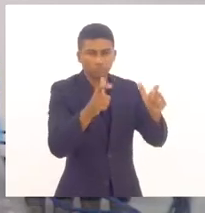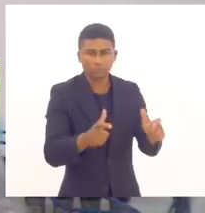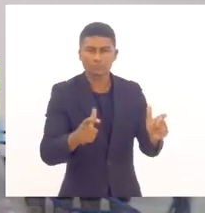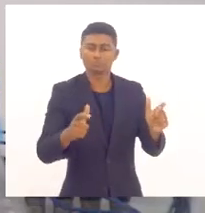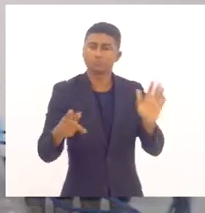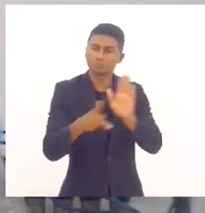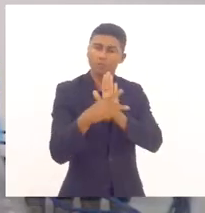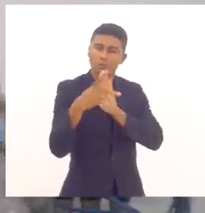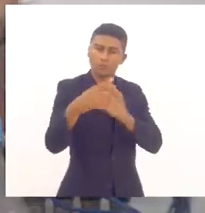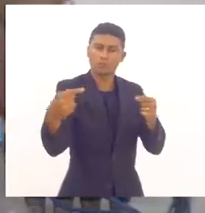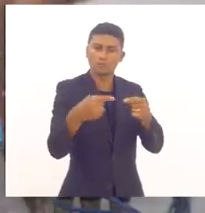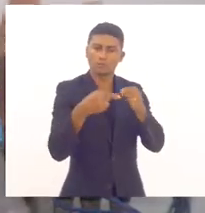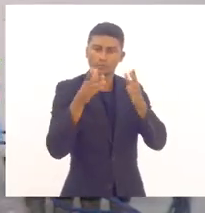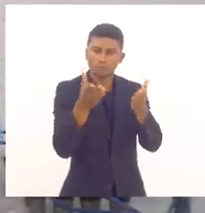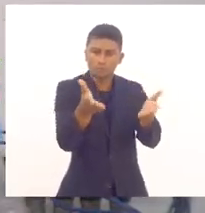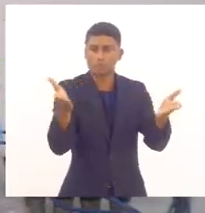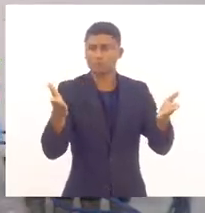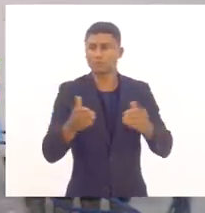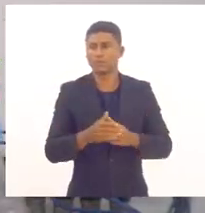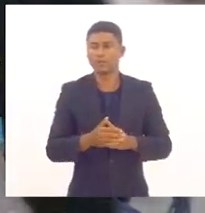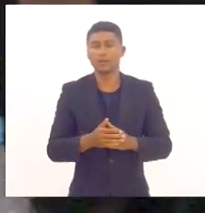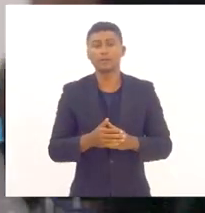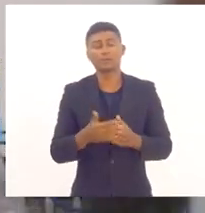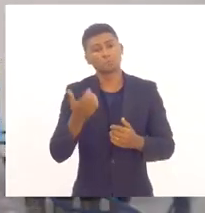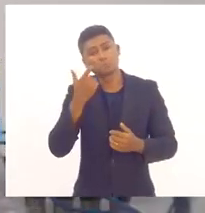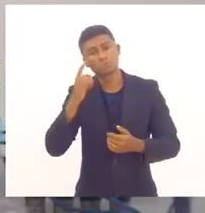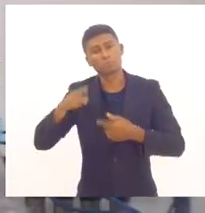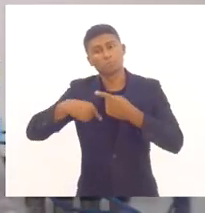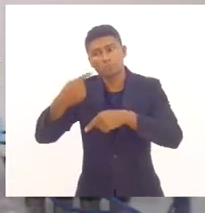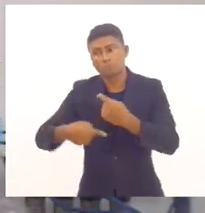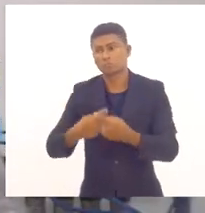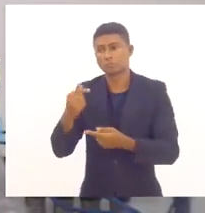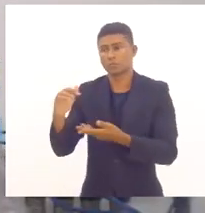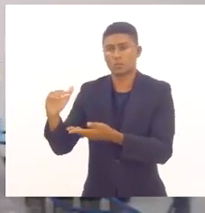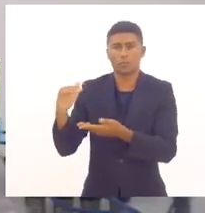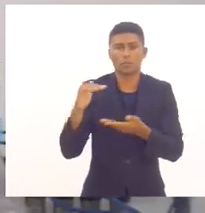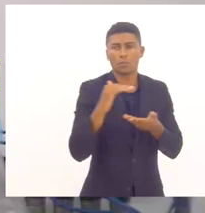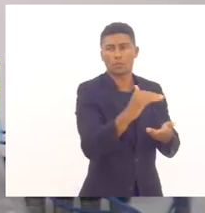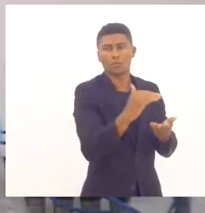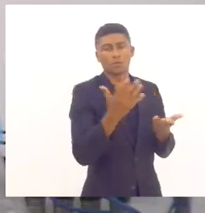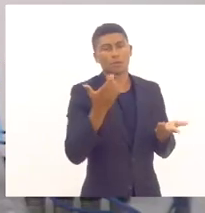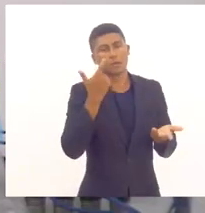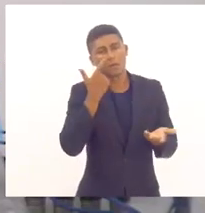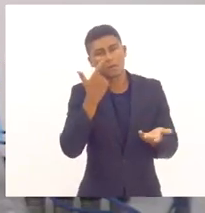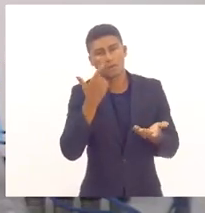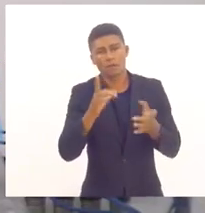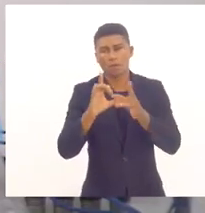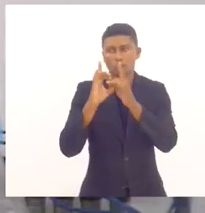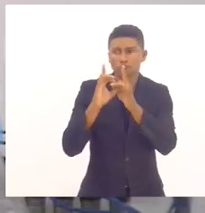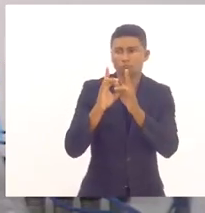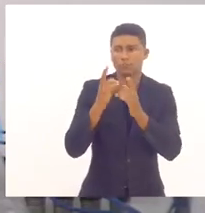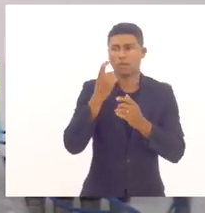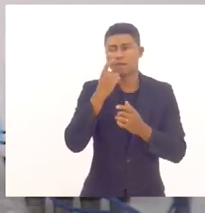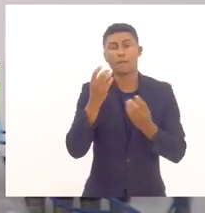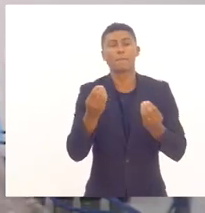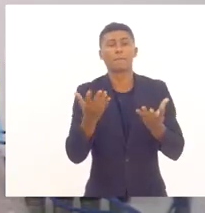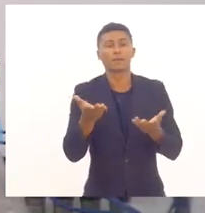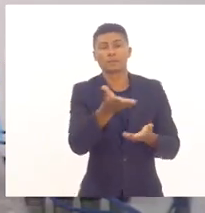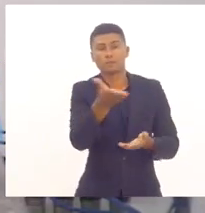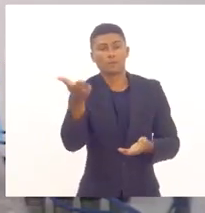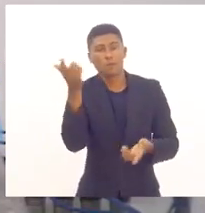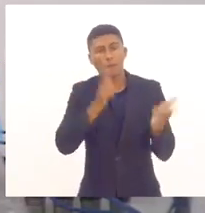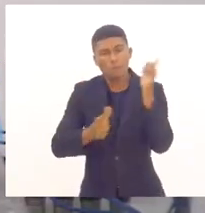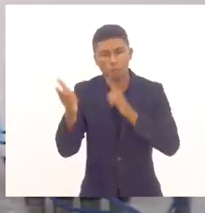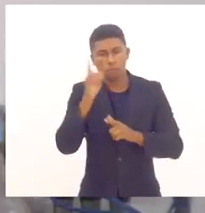depois buscar recursos, seja por uma emenda parlamentar, seja por um edital, enfim, seja por um conveniamento, para que vocês possam